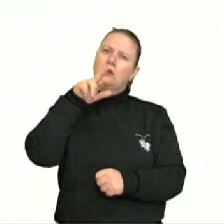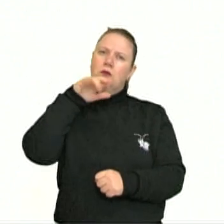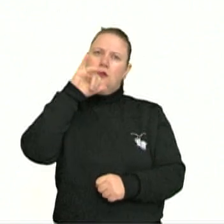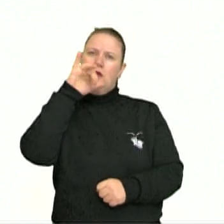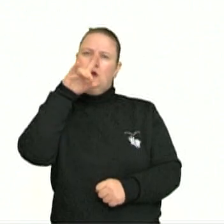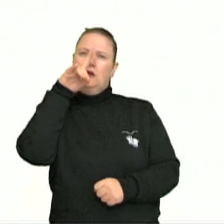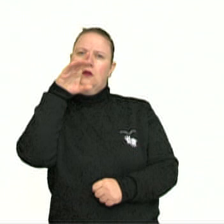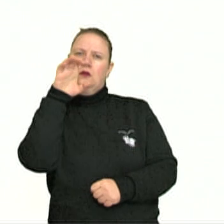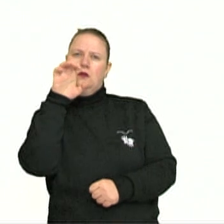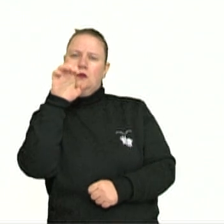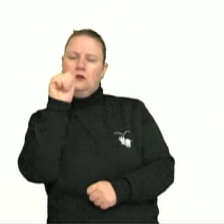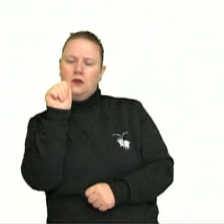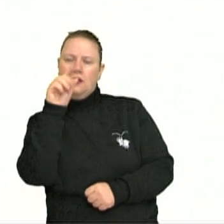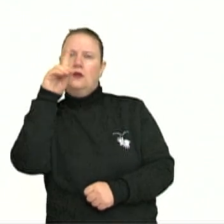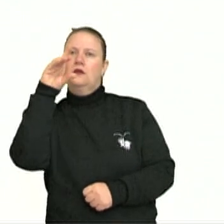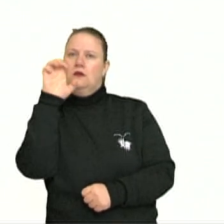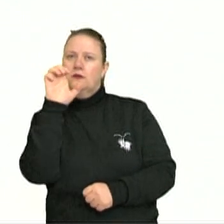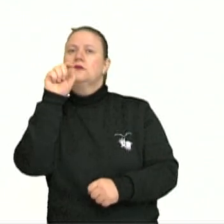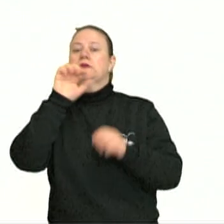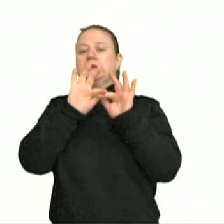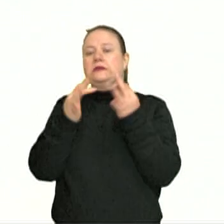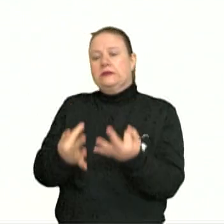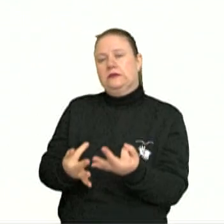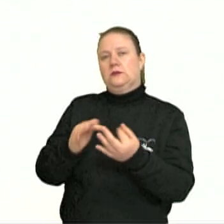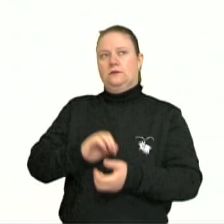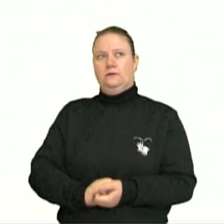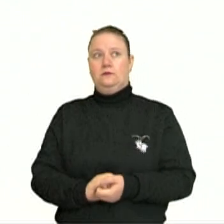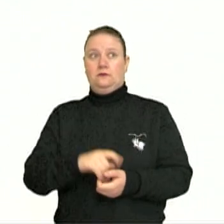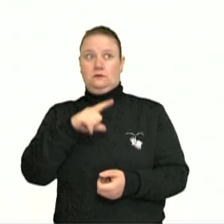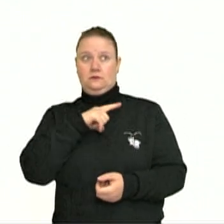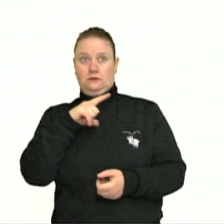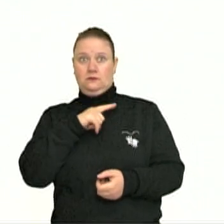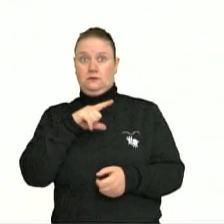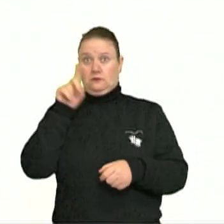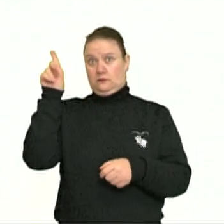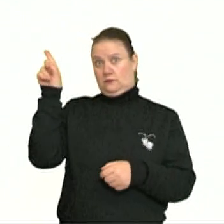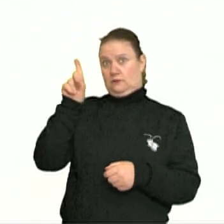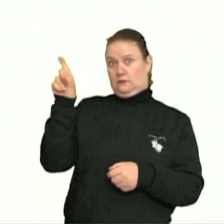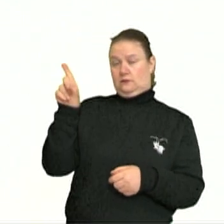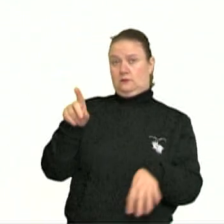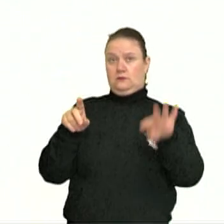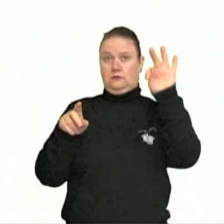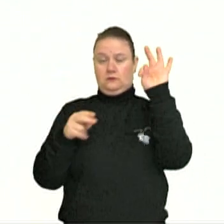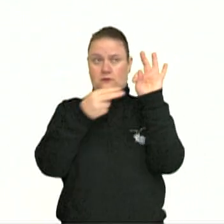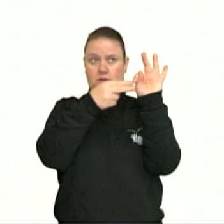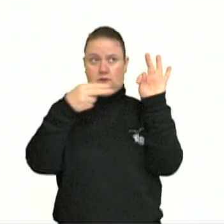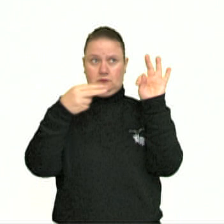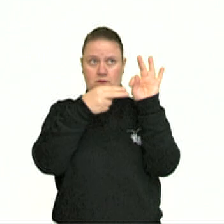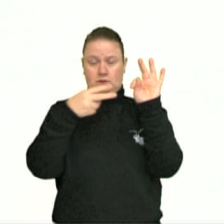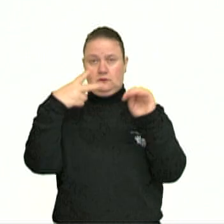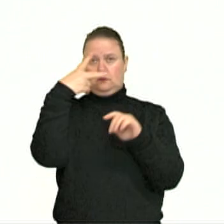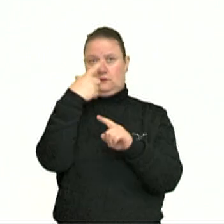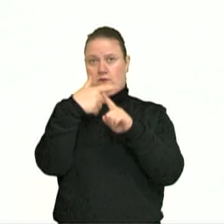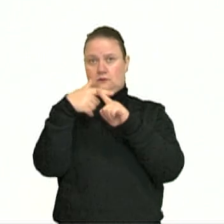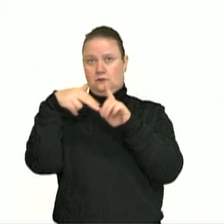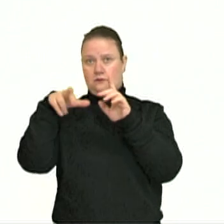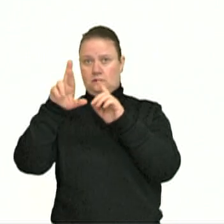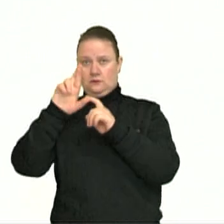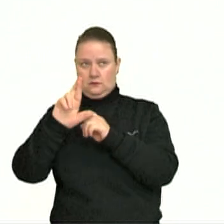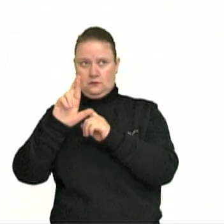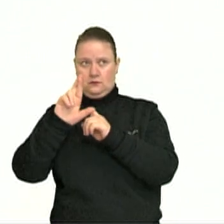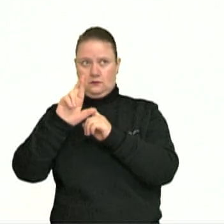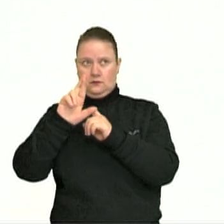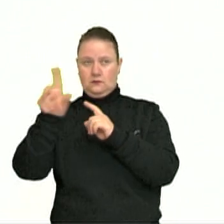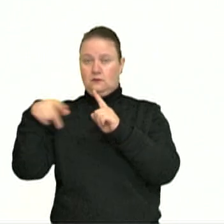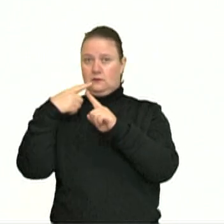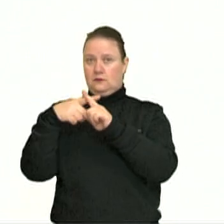praticamente uma equação, né, que é T igual a 2π raiz de L sobre G,